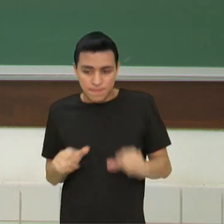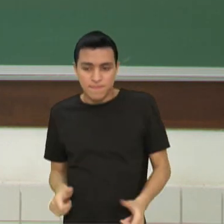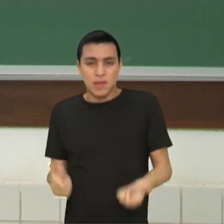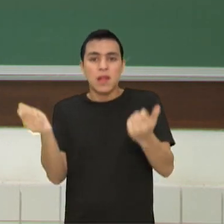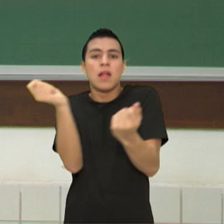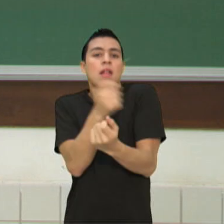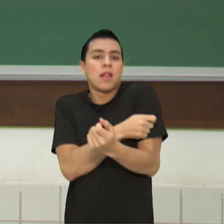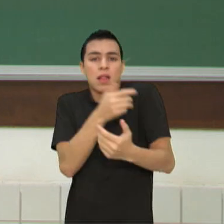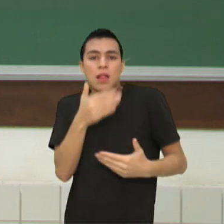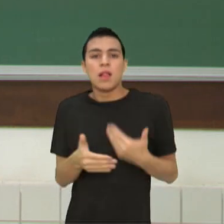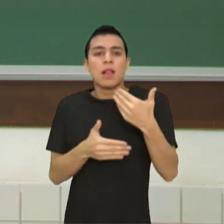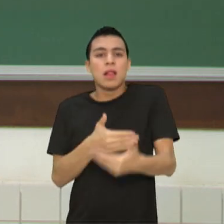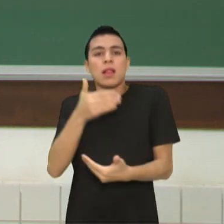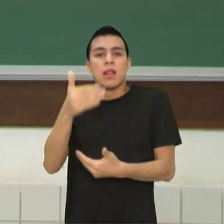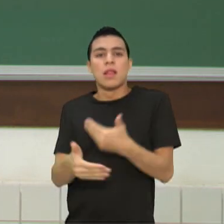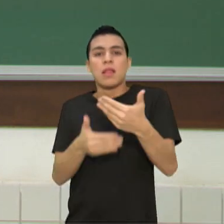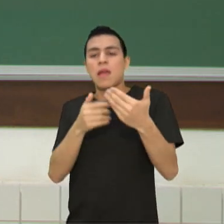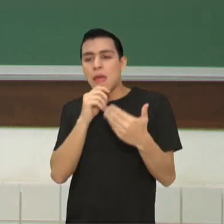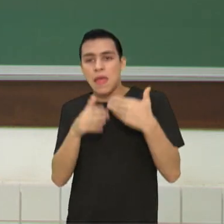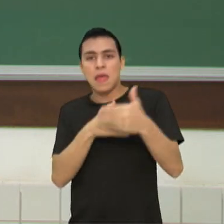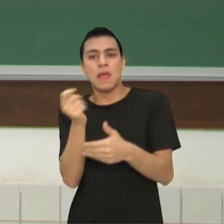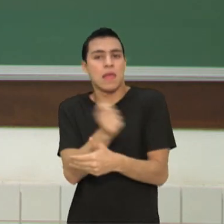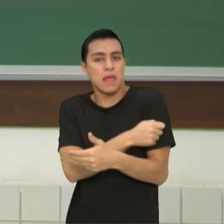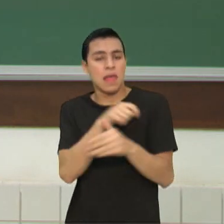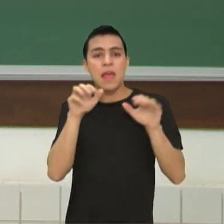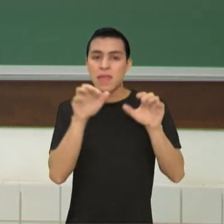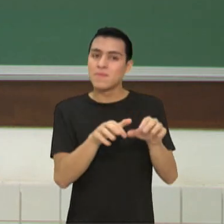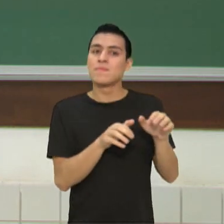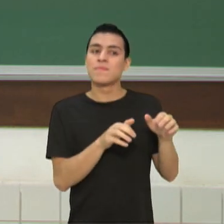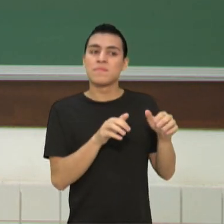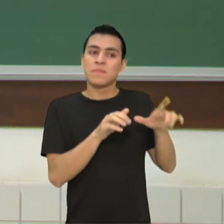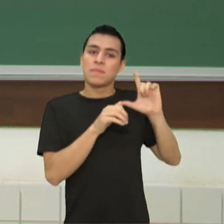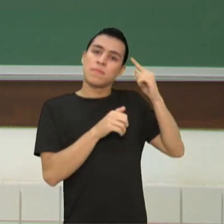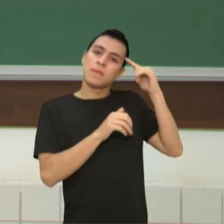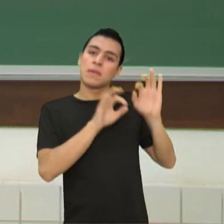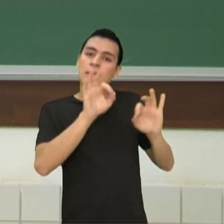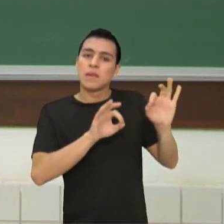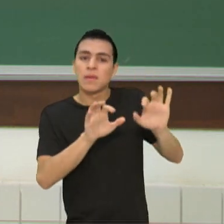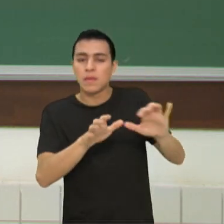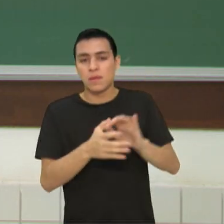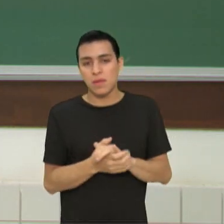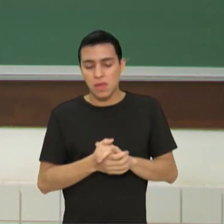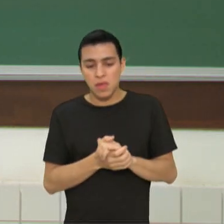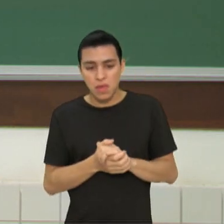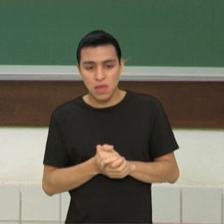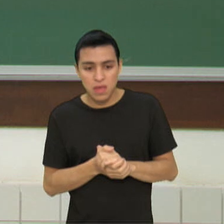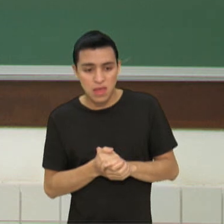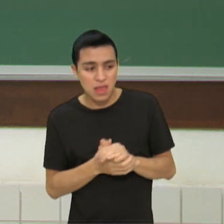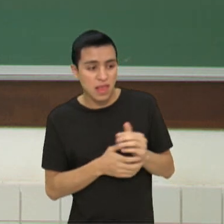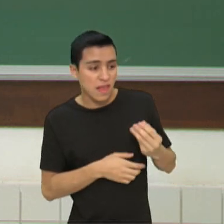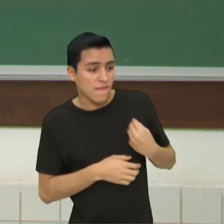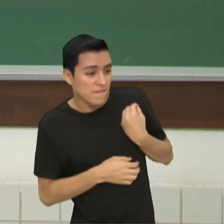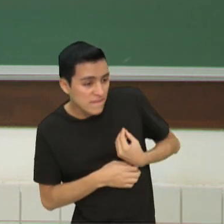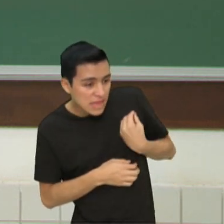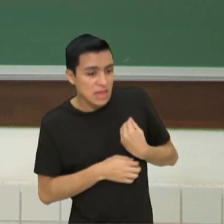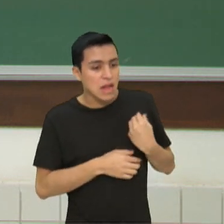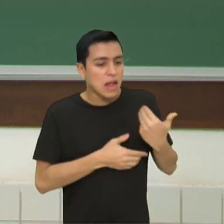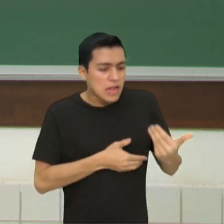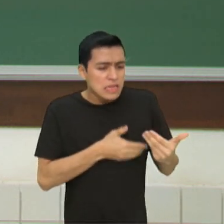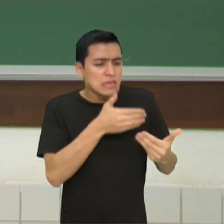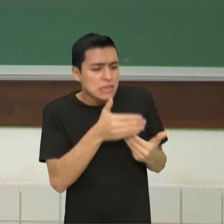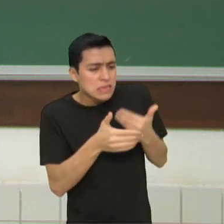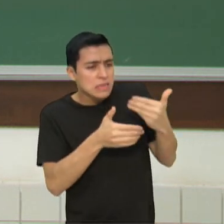vacina enquanto vamos vacinando? É isso que foi pensado. Então, o custo em vidas de fazer todo o